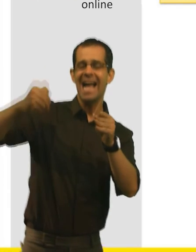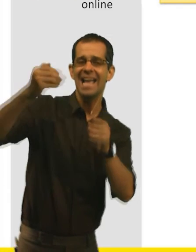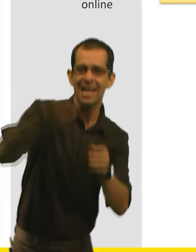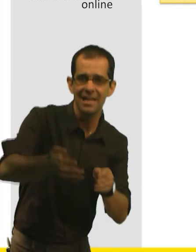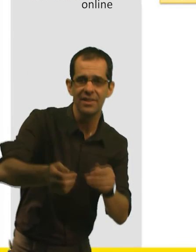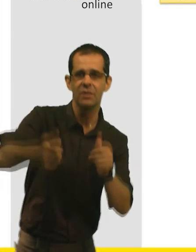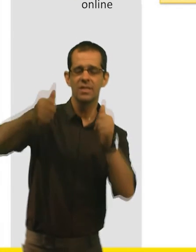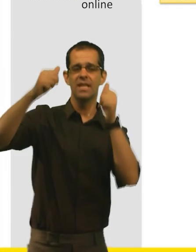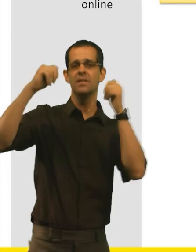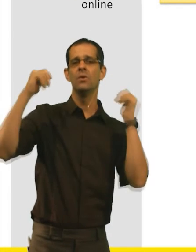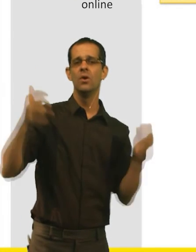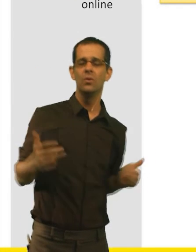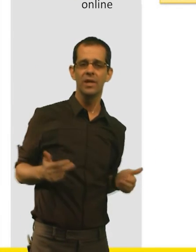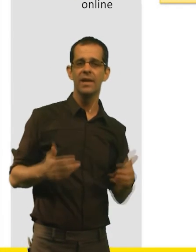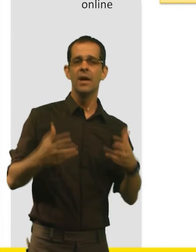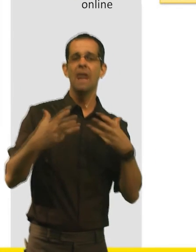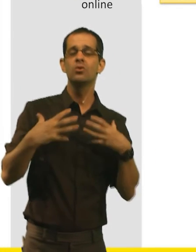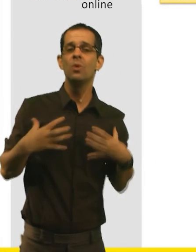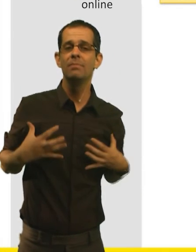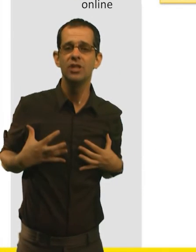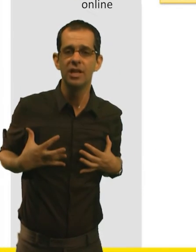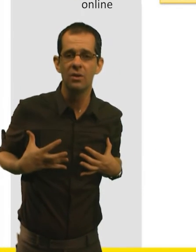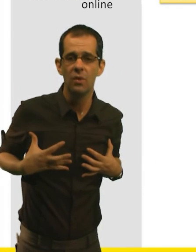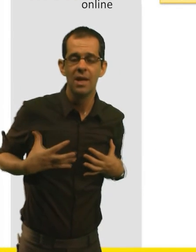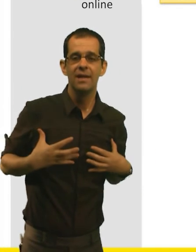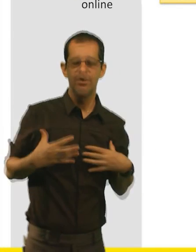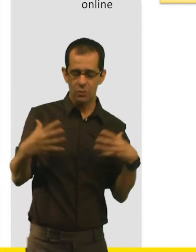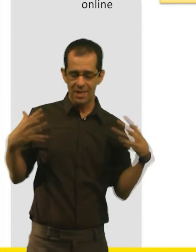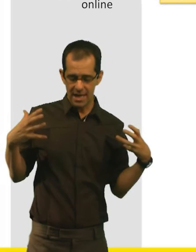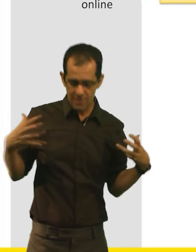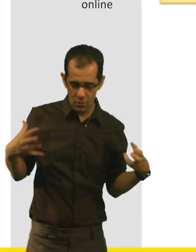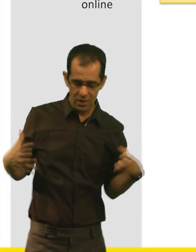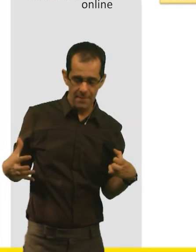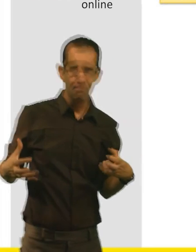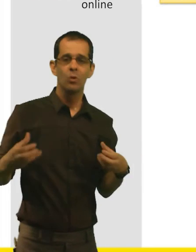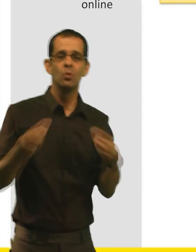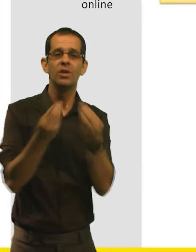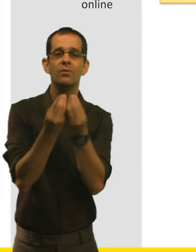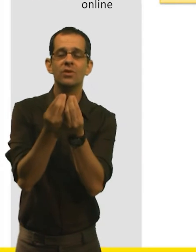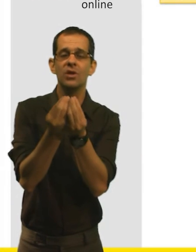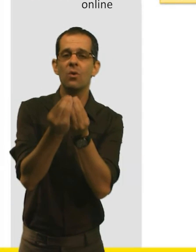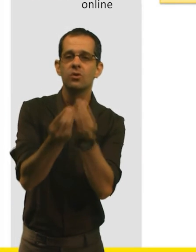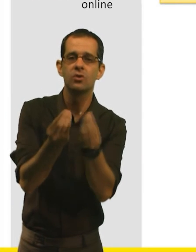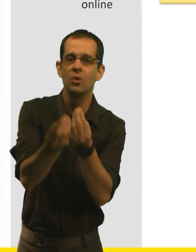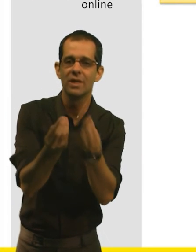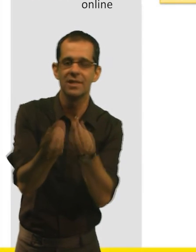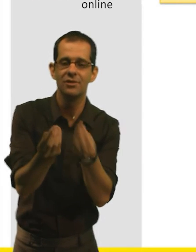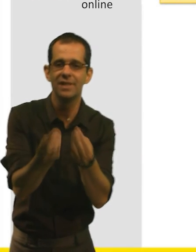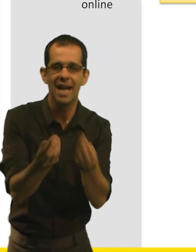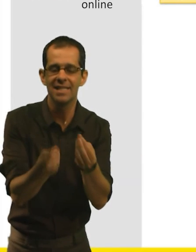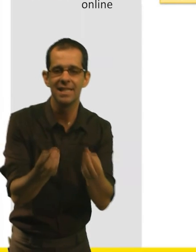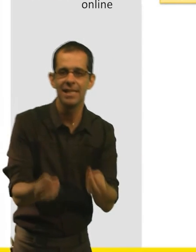Escolha a carreira levando em consideração o quê? A sua aptidão. Levando em consideração o quê? O que você gostou